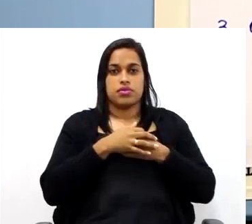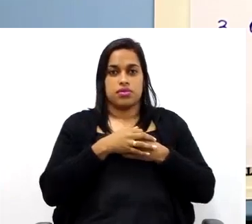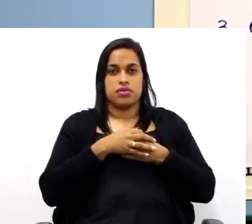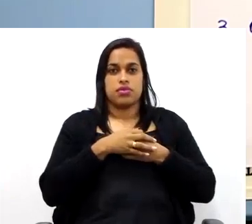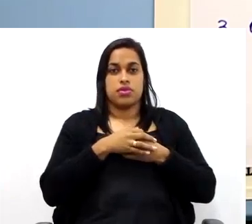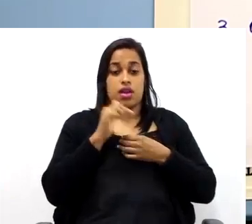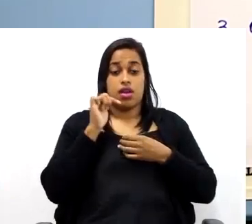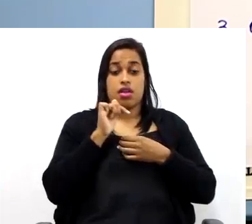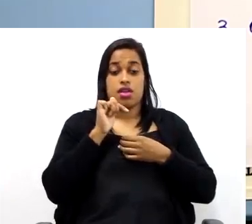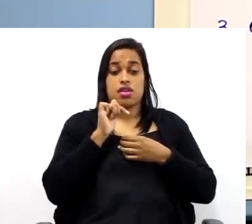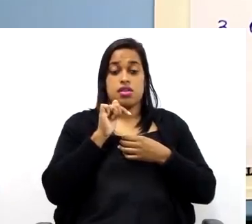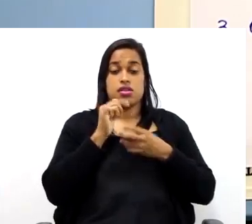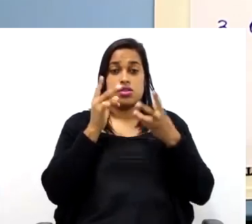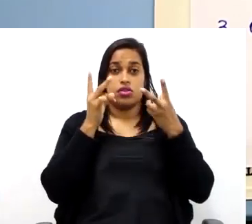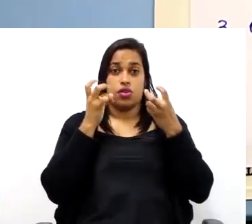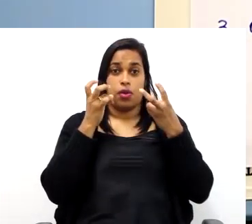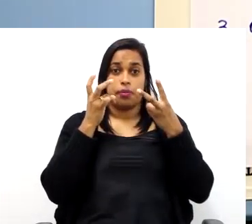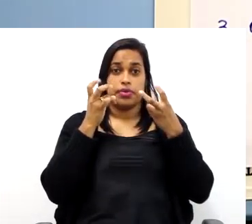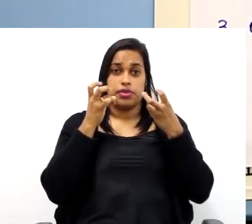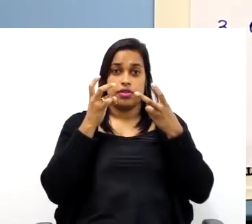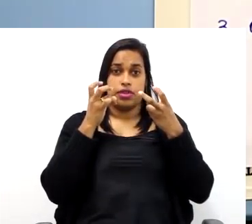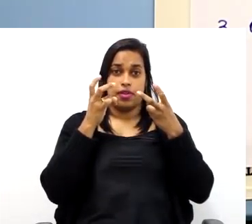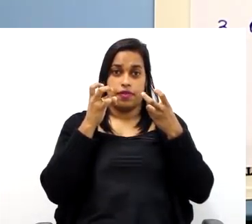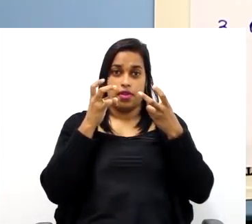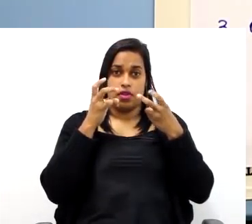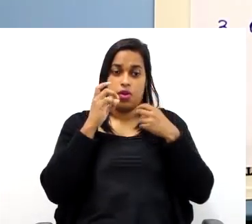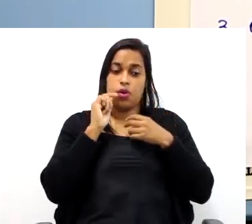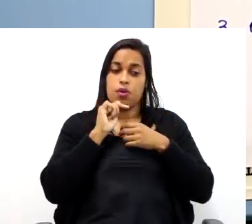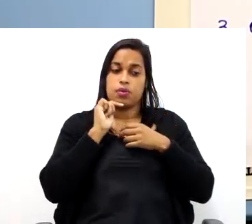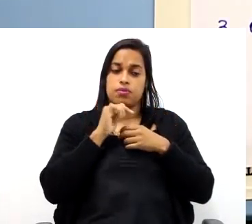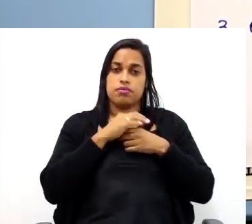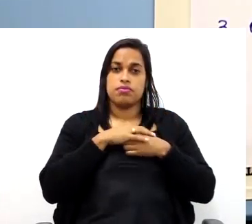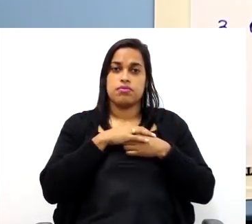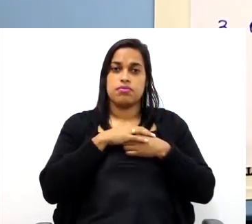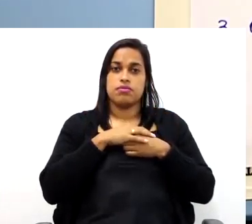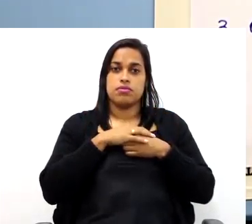Então, esse observador, ele vai ver